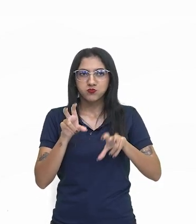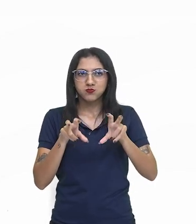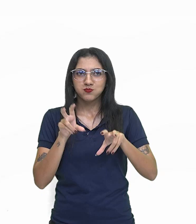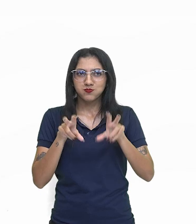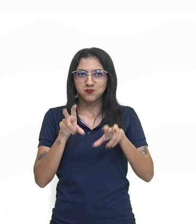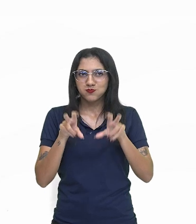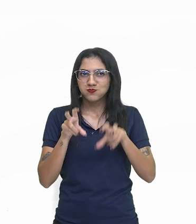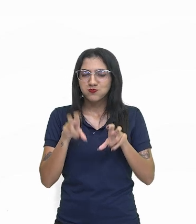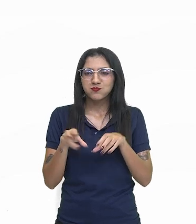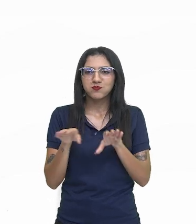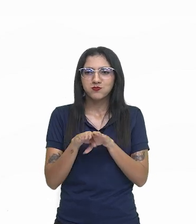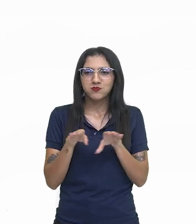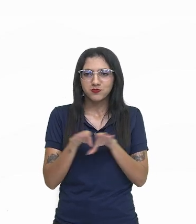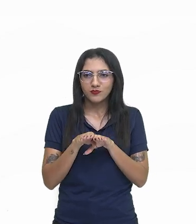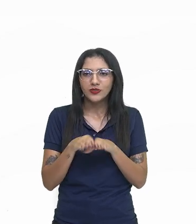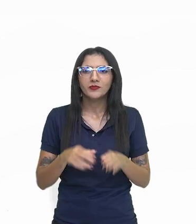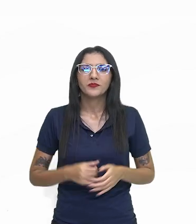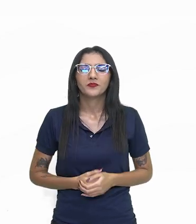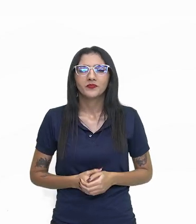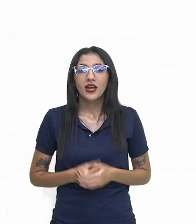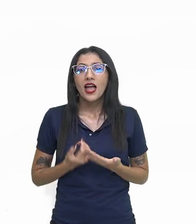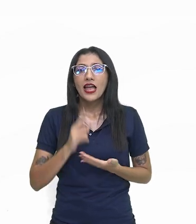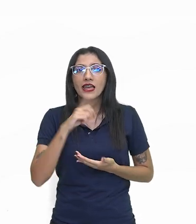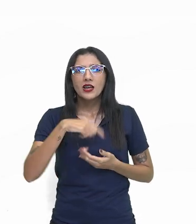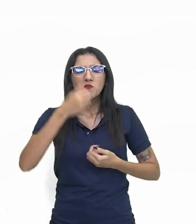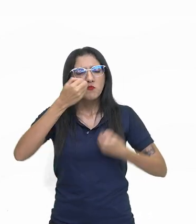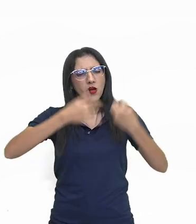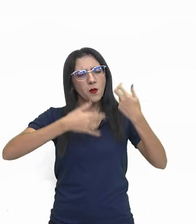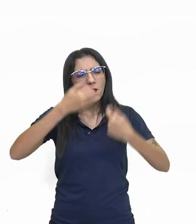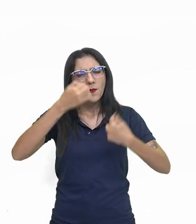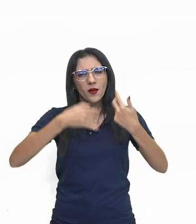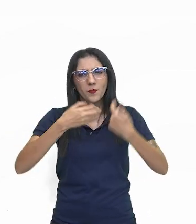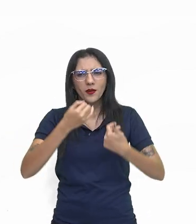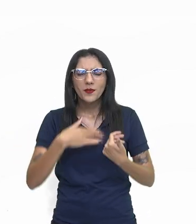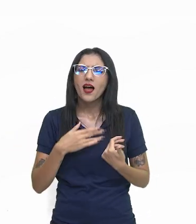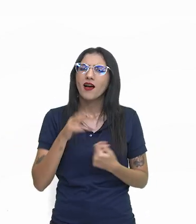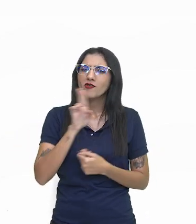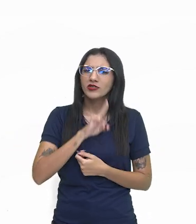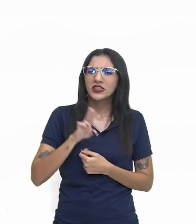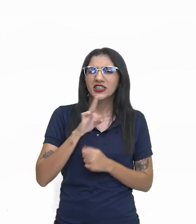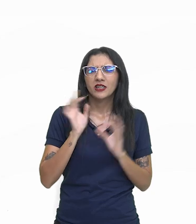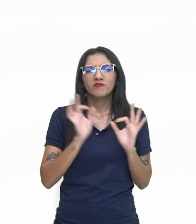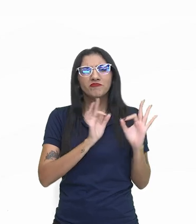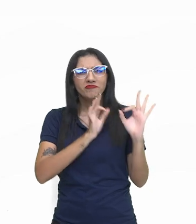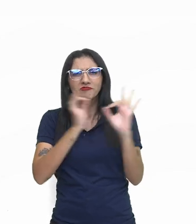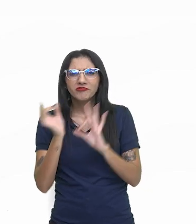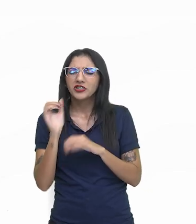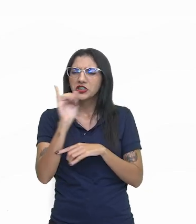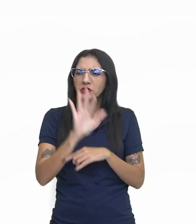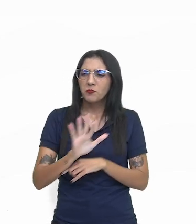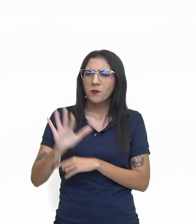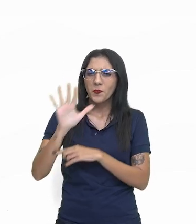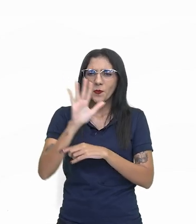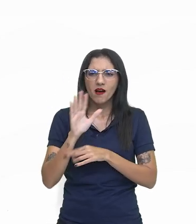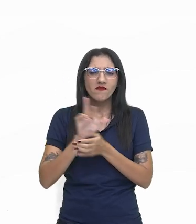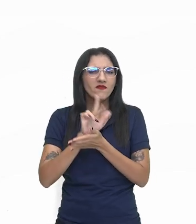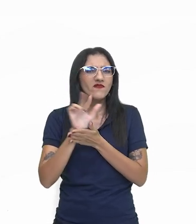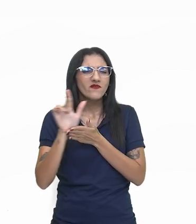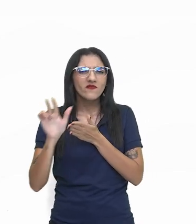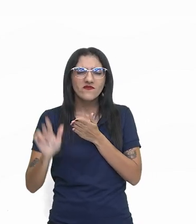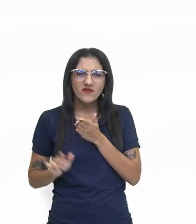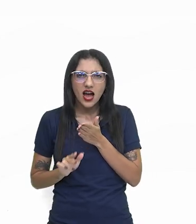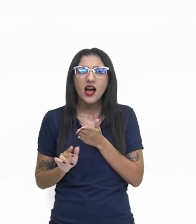os glúteos, e eles explicam com mais animações, mais ilustrações, essa